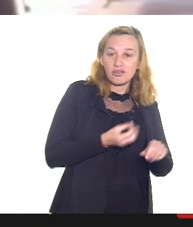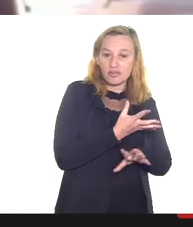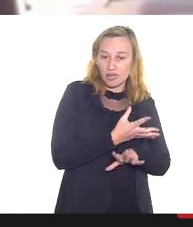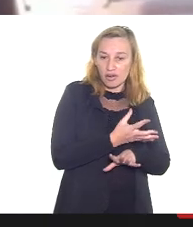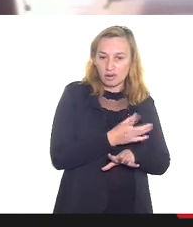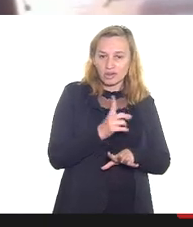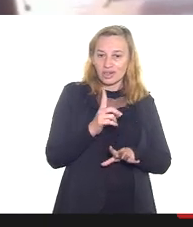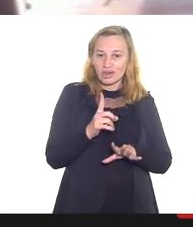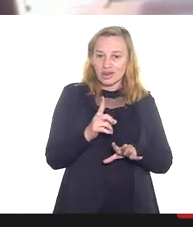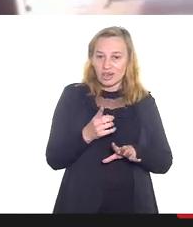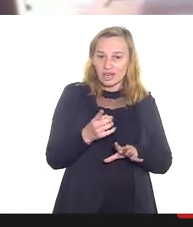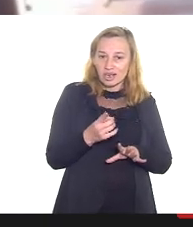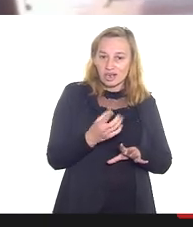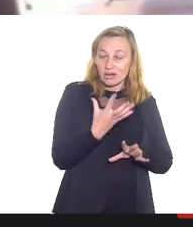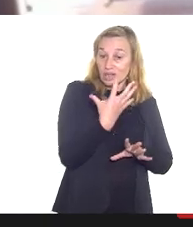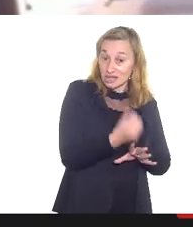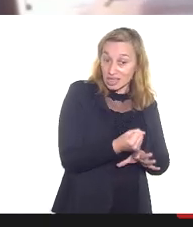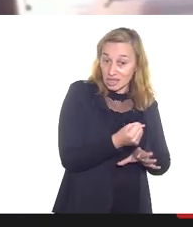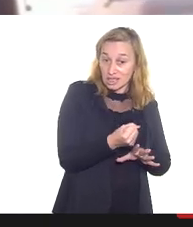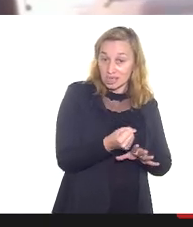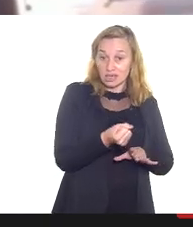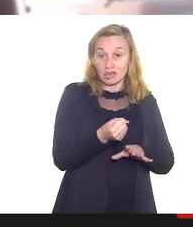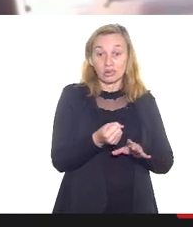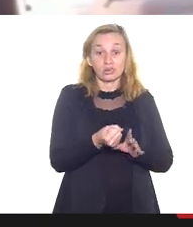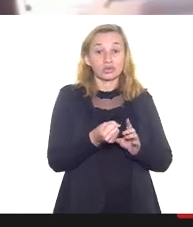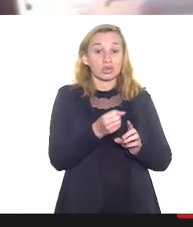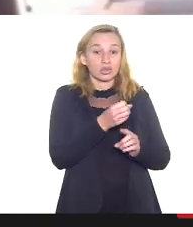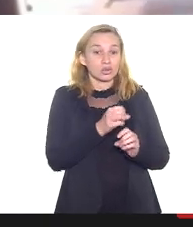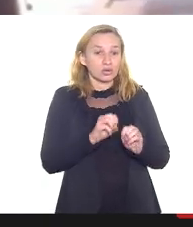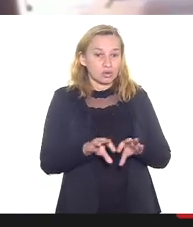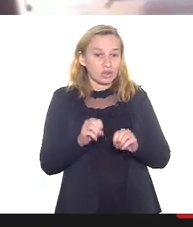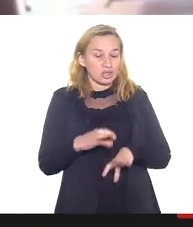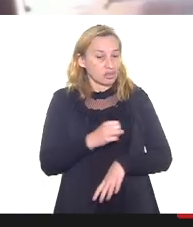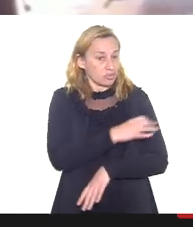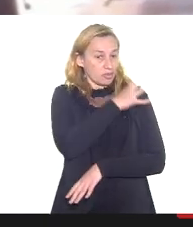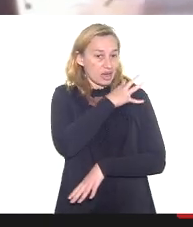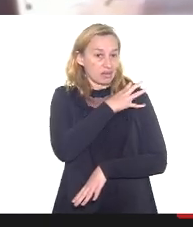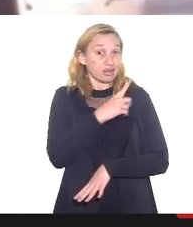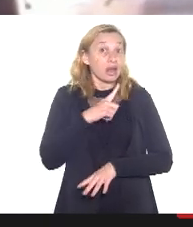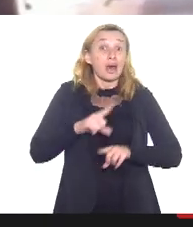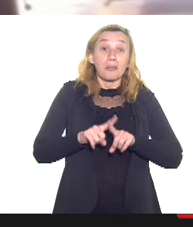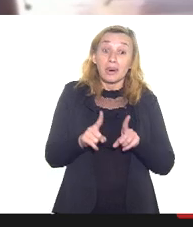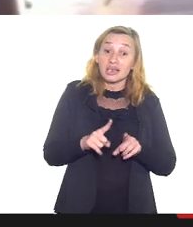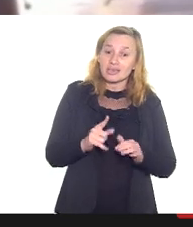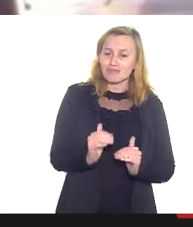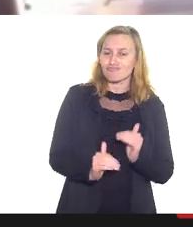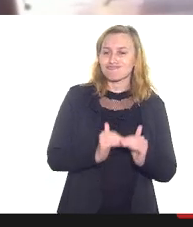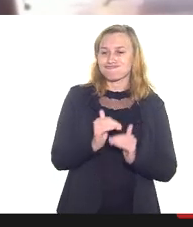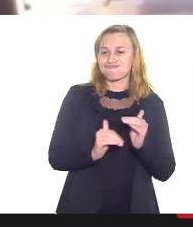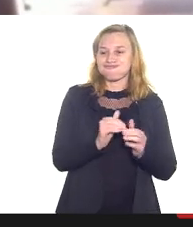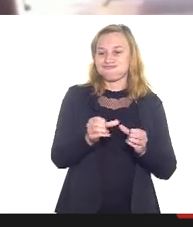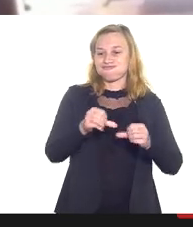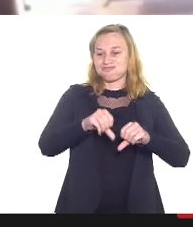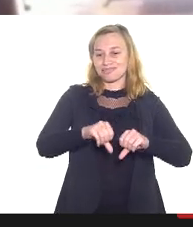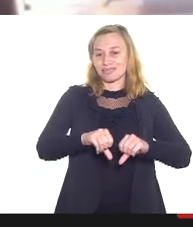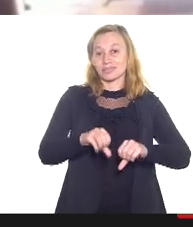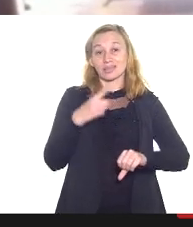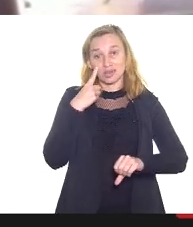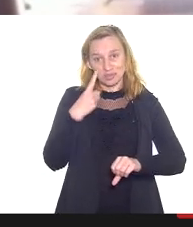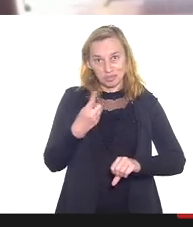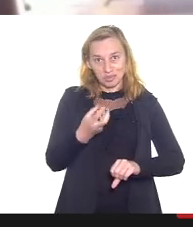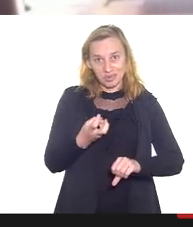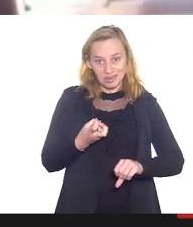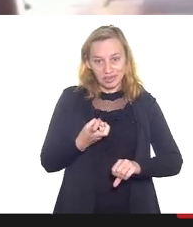do ensino médio que a gente tem, mas ao assodamento com que esse processo vem sendo desenvolvido.